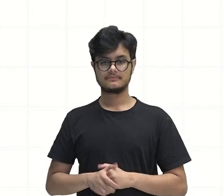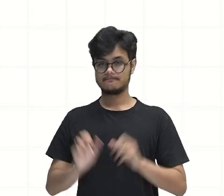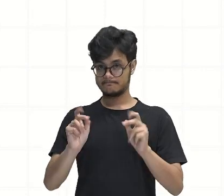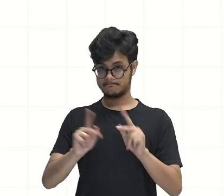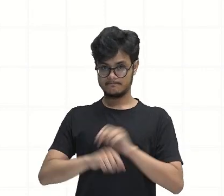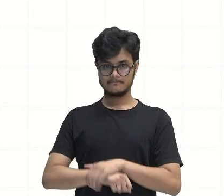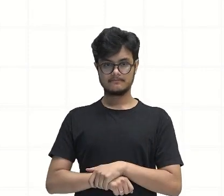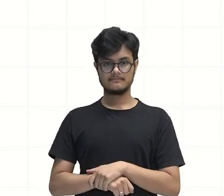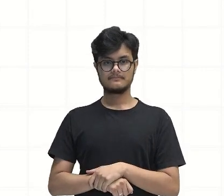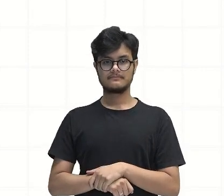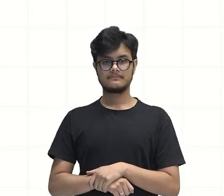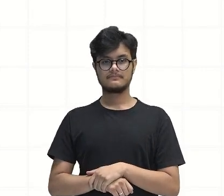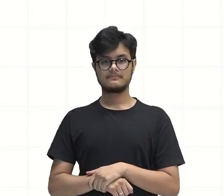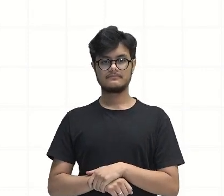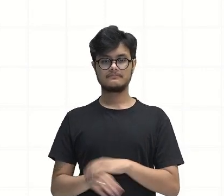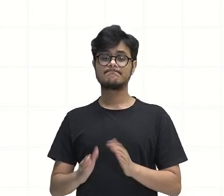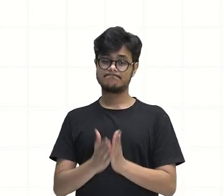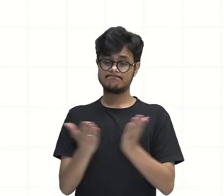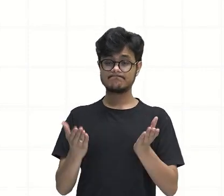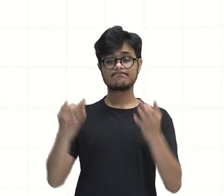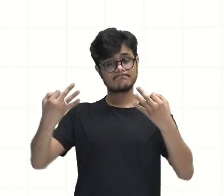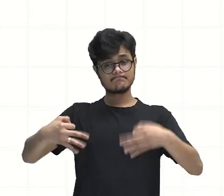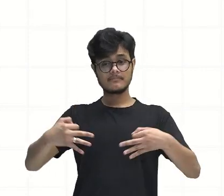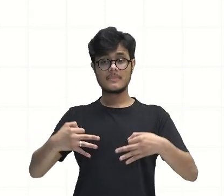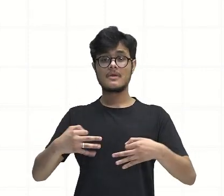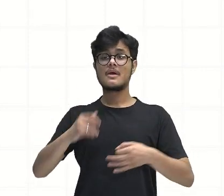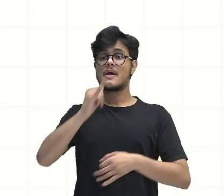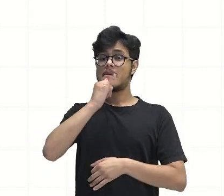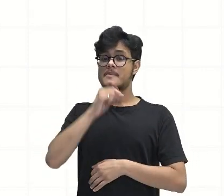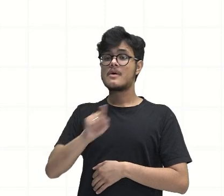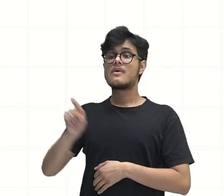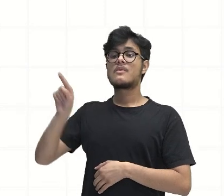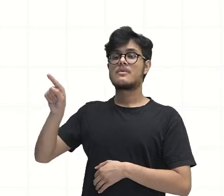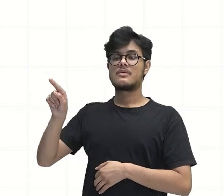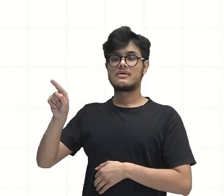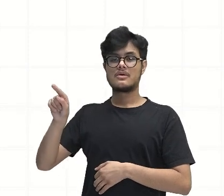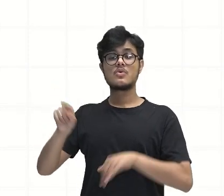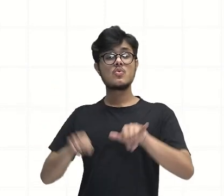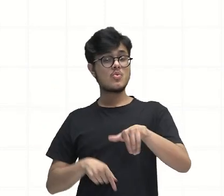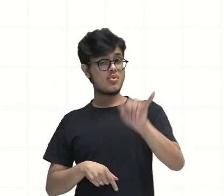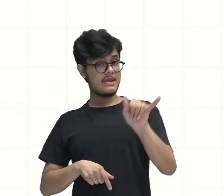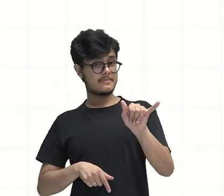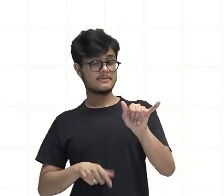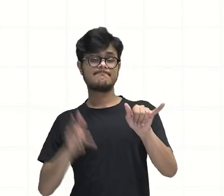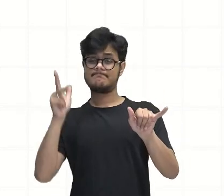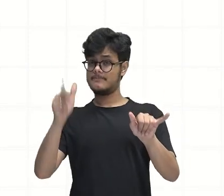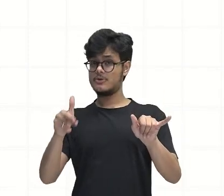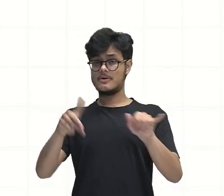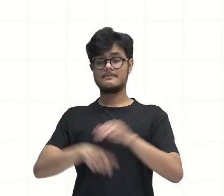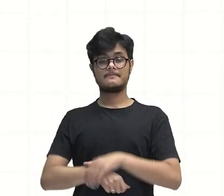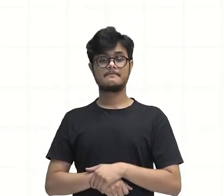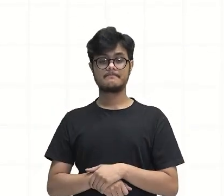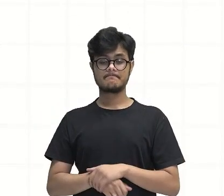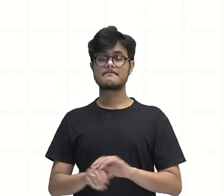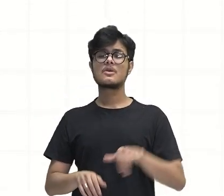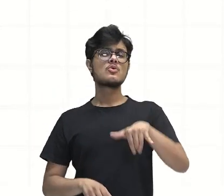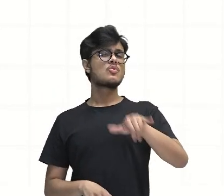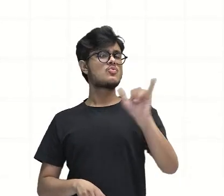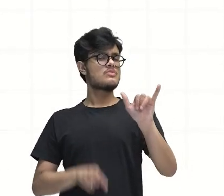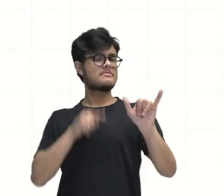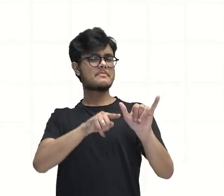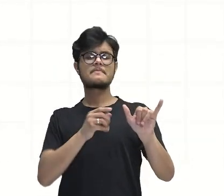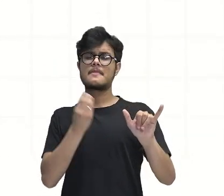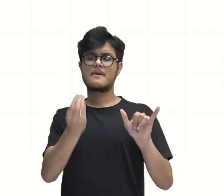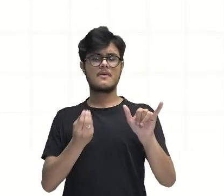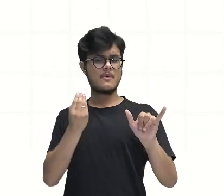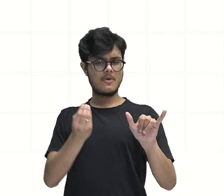bem? E, da mesma forma, eu vou fazer para determinar o y médio, né? Para determinar o y médio,